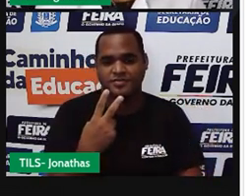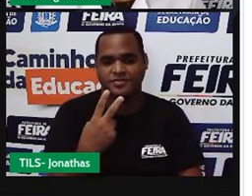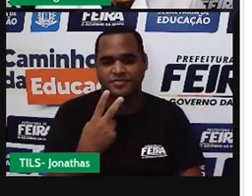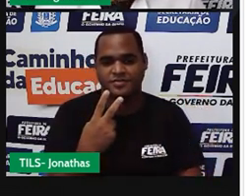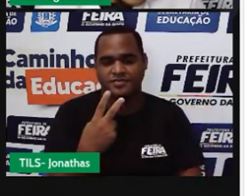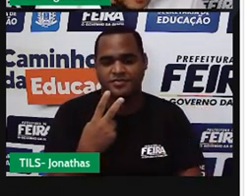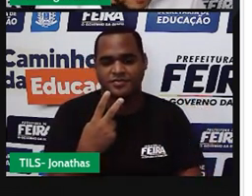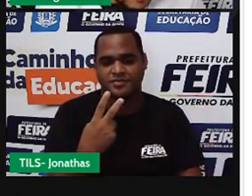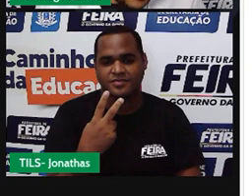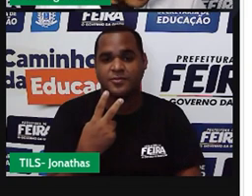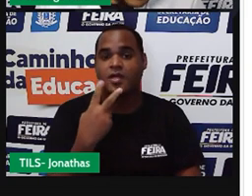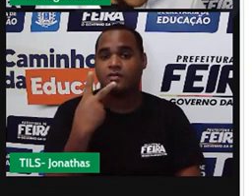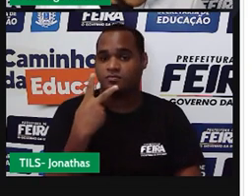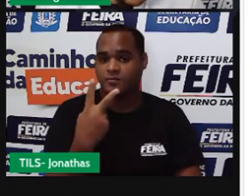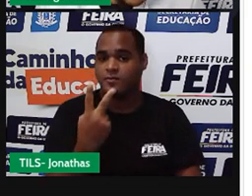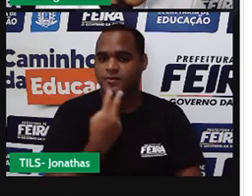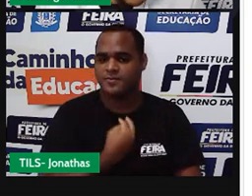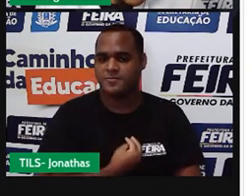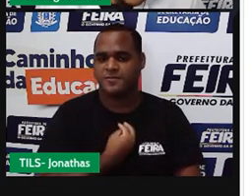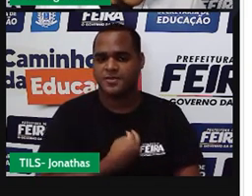vou multiplicar